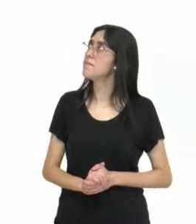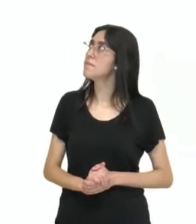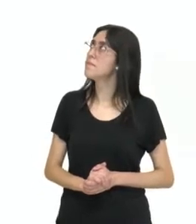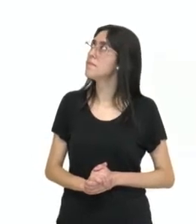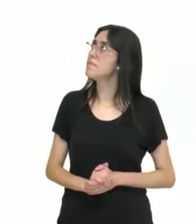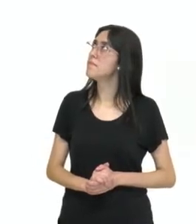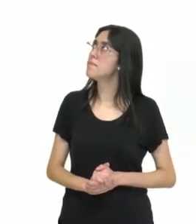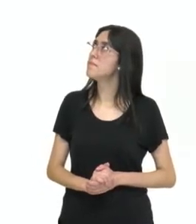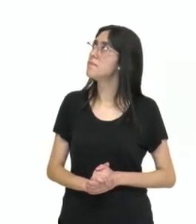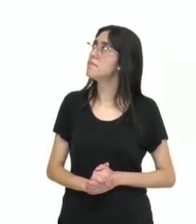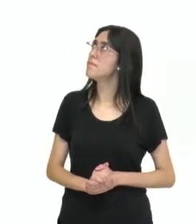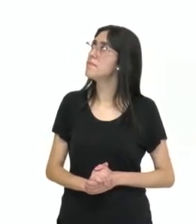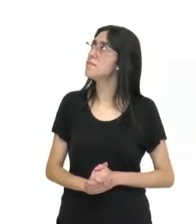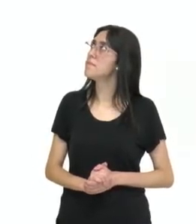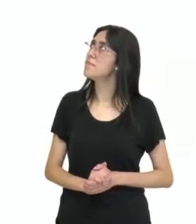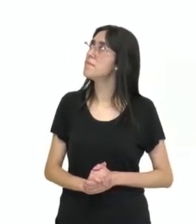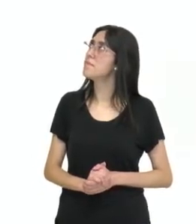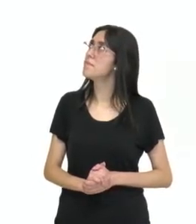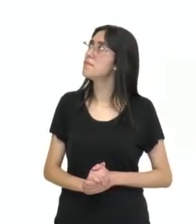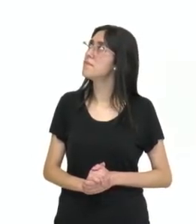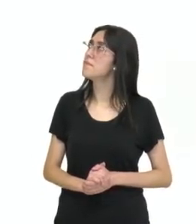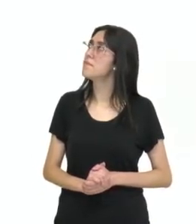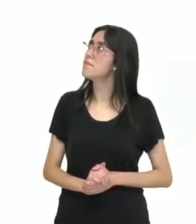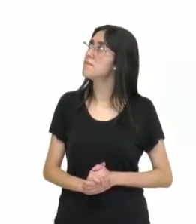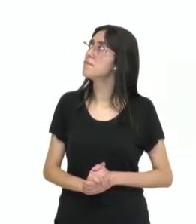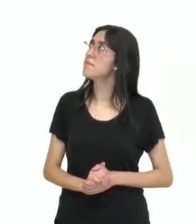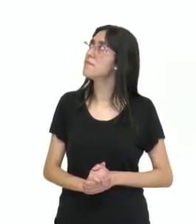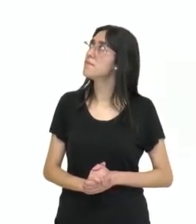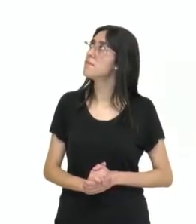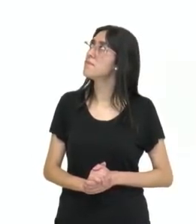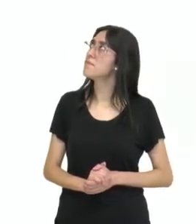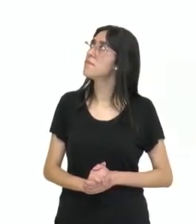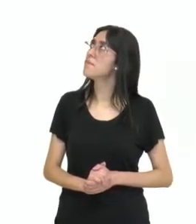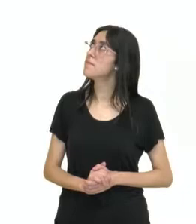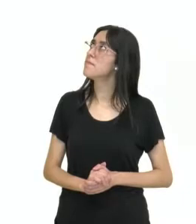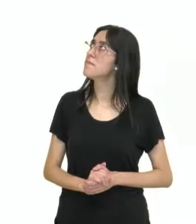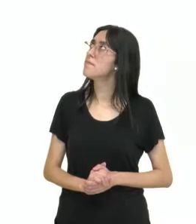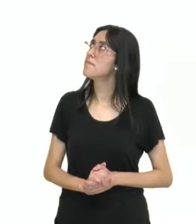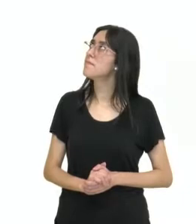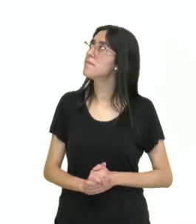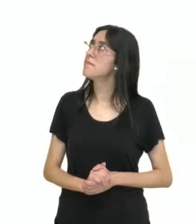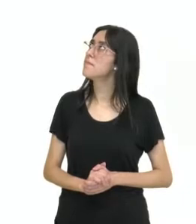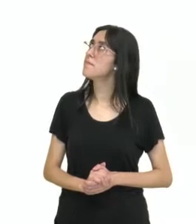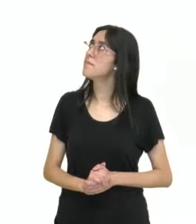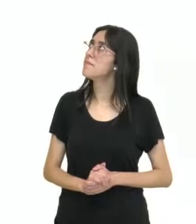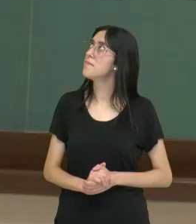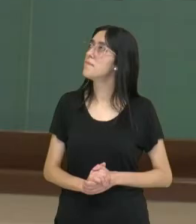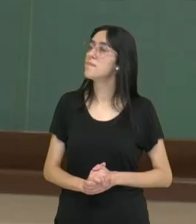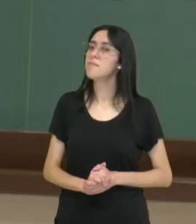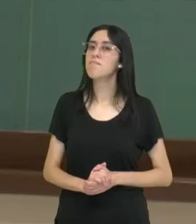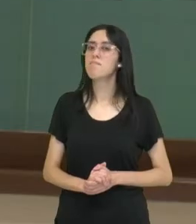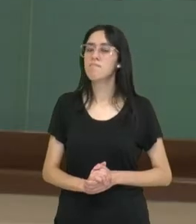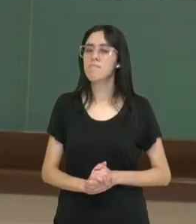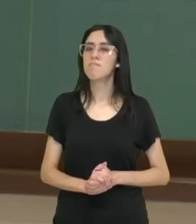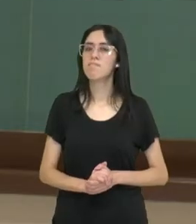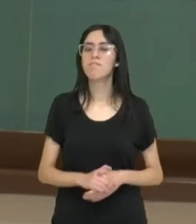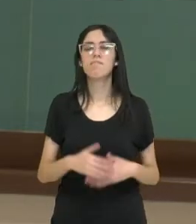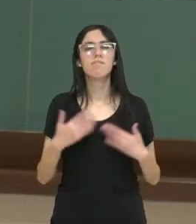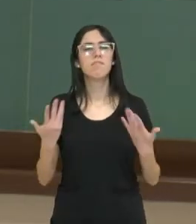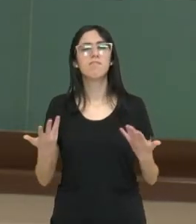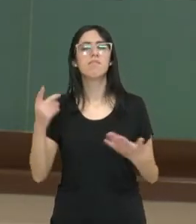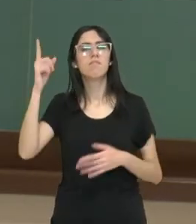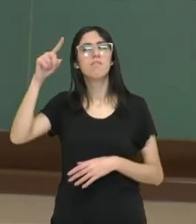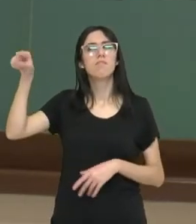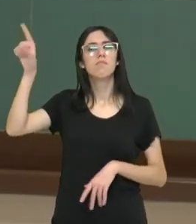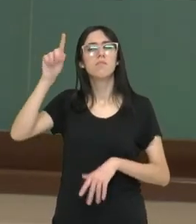malos idiomas, pero somos muy majos e sabemos desfrutar. Então, o que os espanhóis